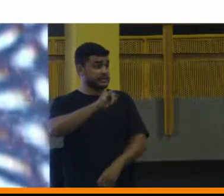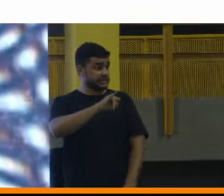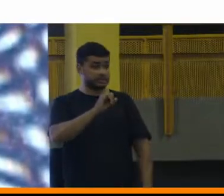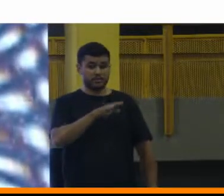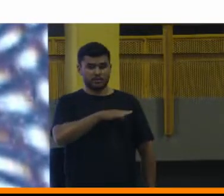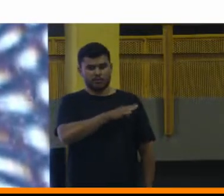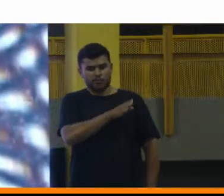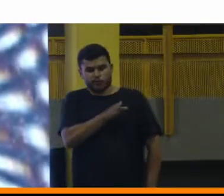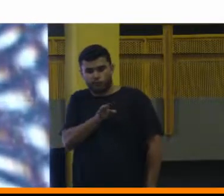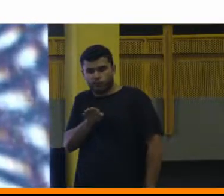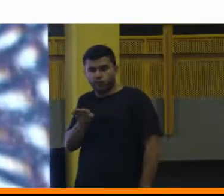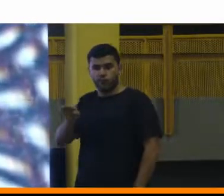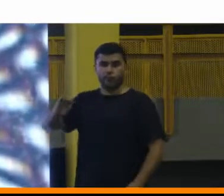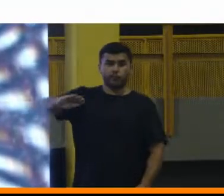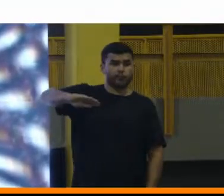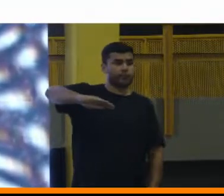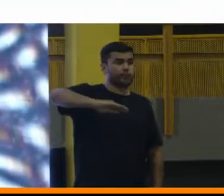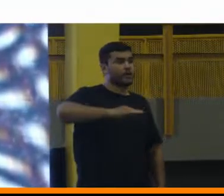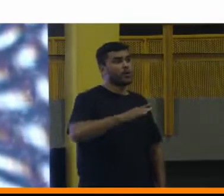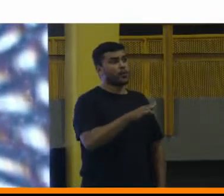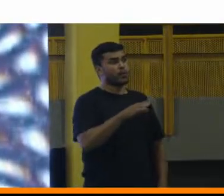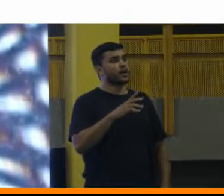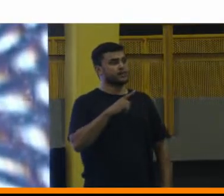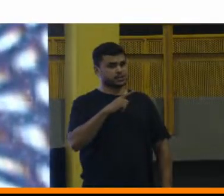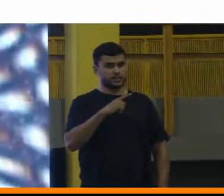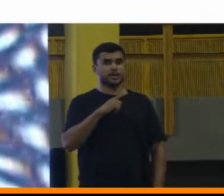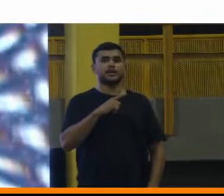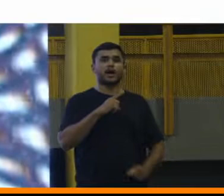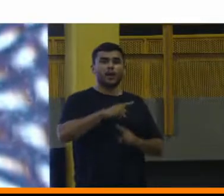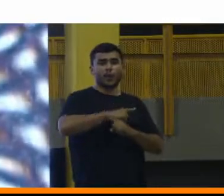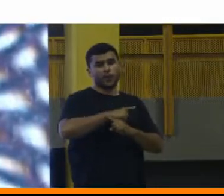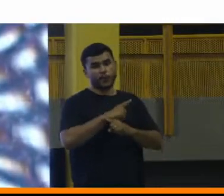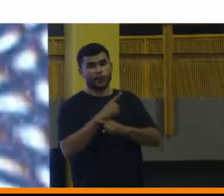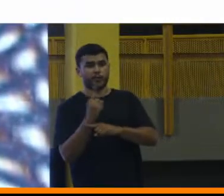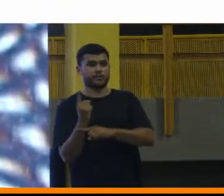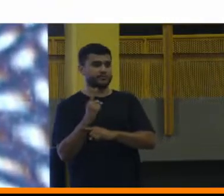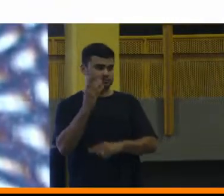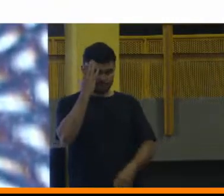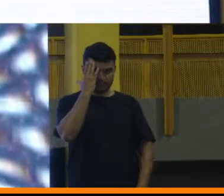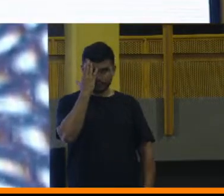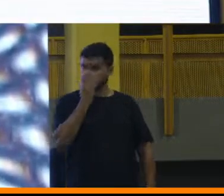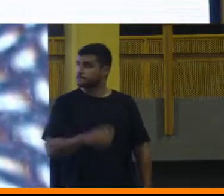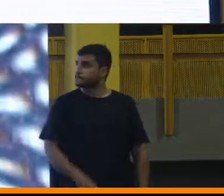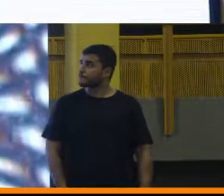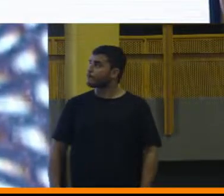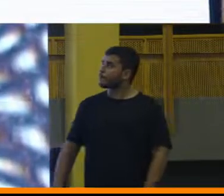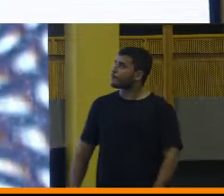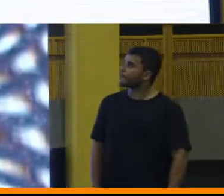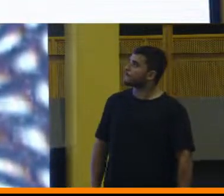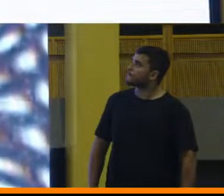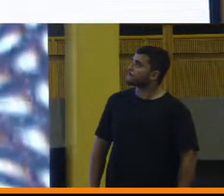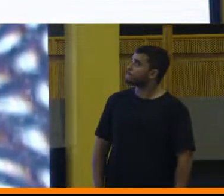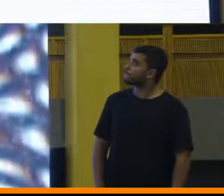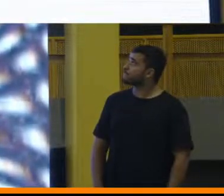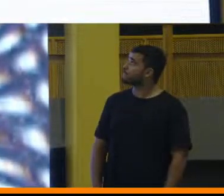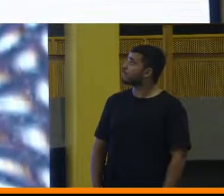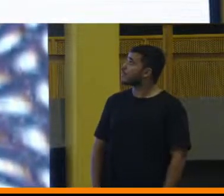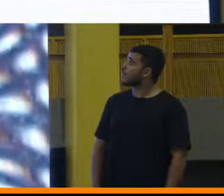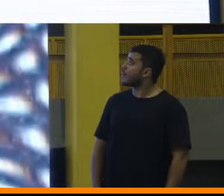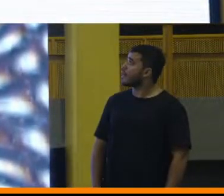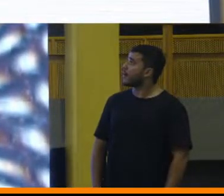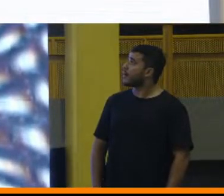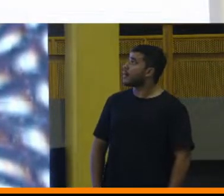tem uma aceleração. Vamos lá. Quais são a direção e o sentido